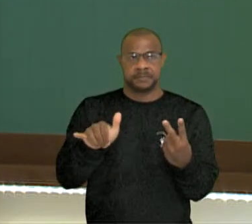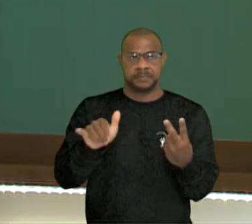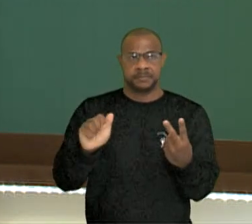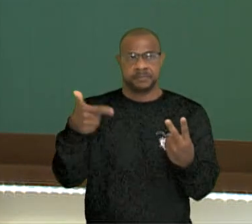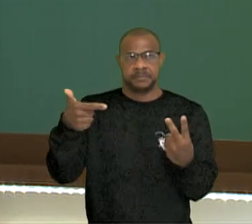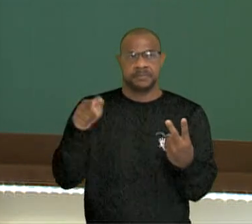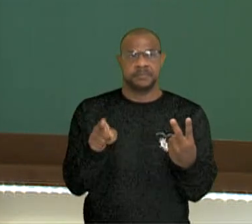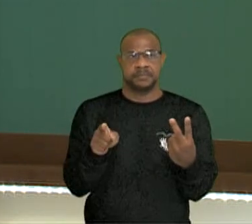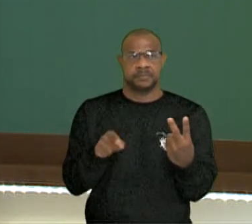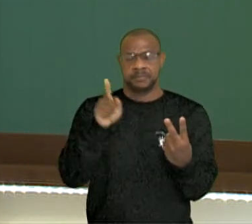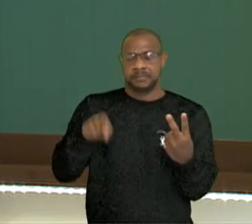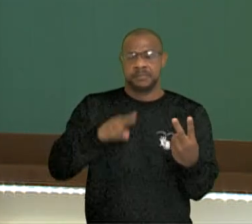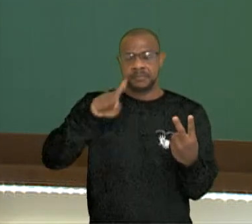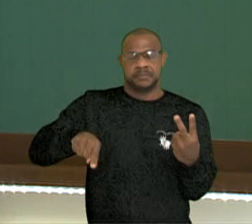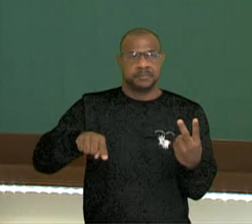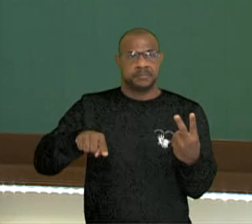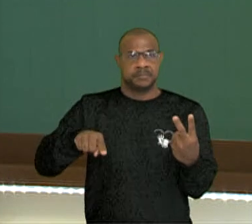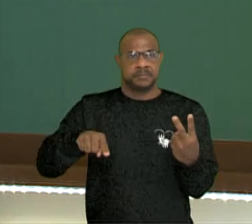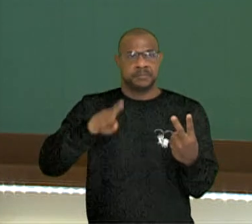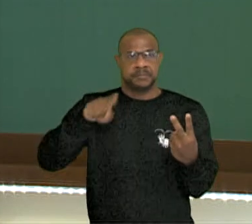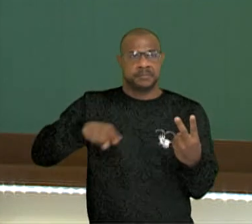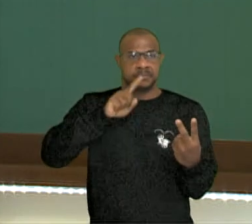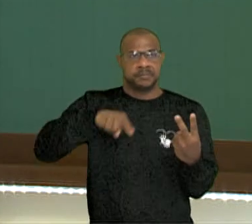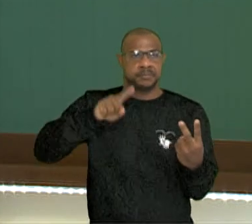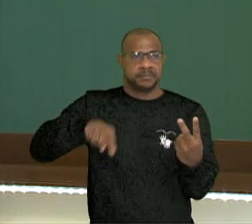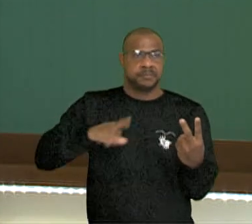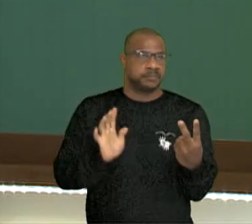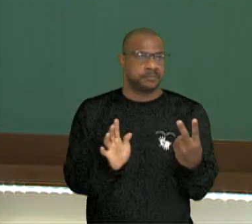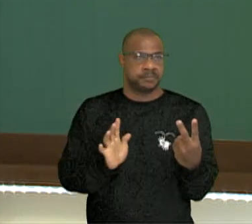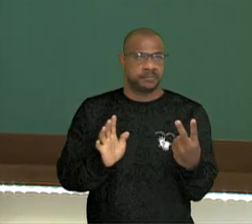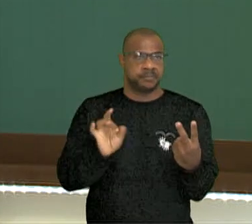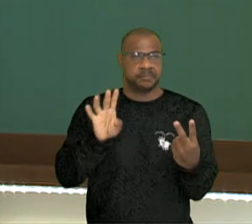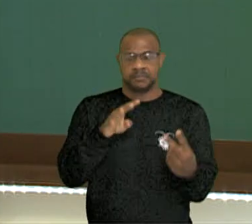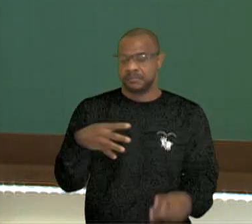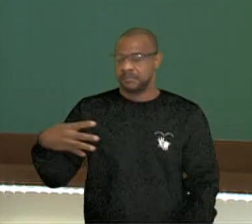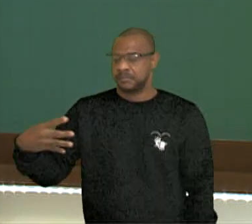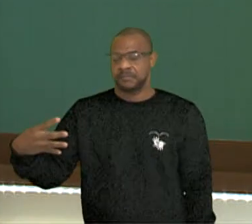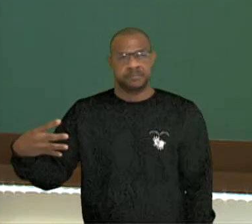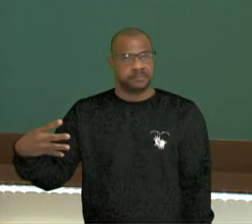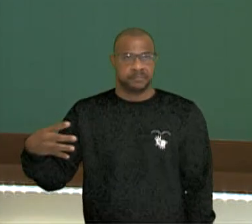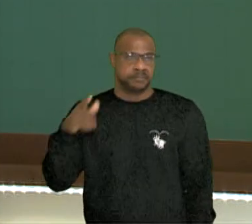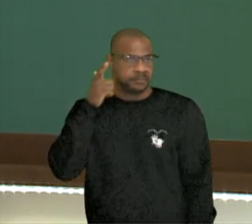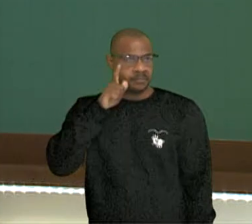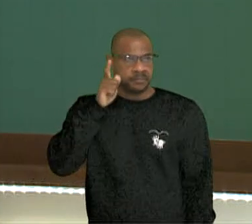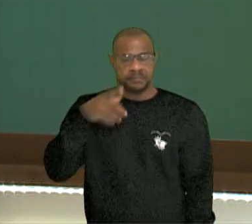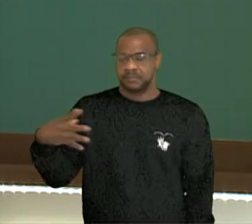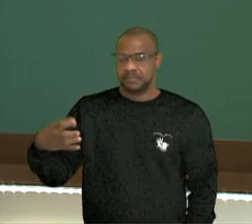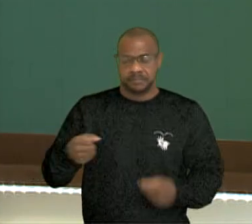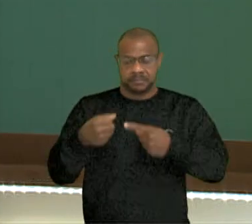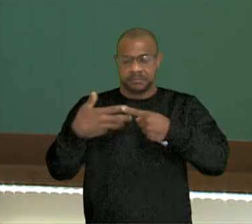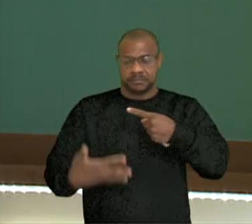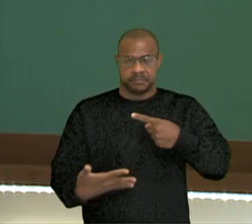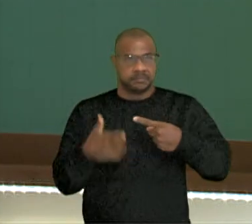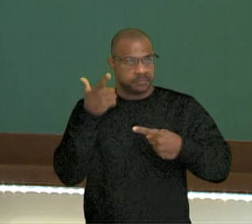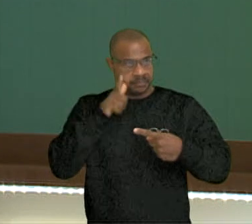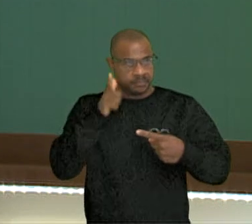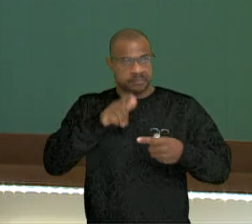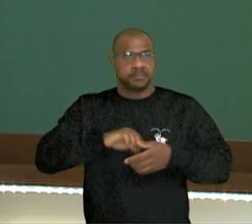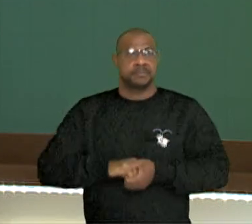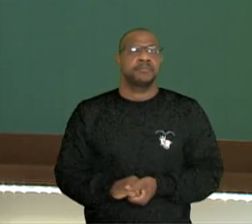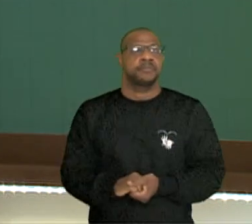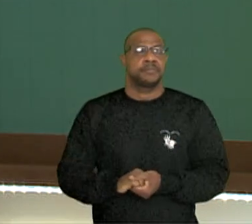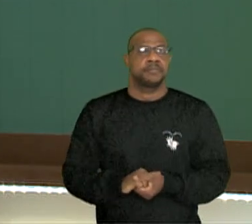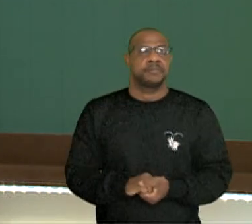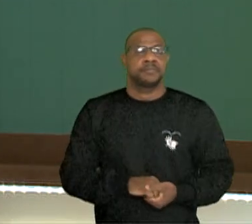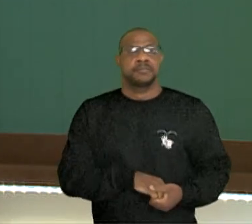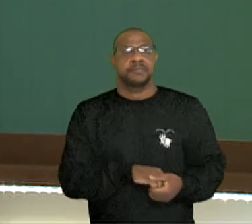quadrado, corta a raiz com o 2, sobra só o 4. Então, beleza, consegui extrair. Esse é o primeiro passo, tá bom? E o